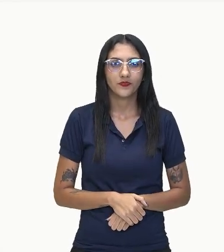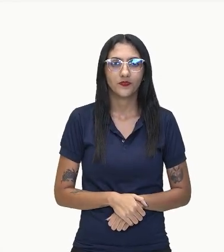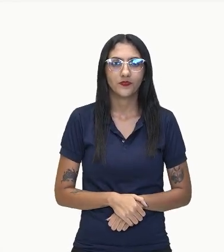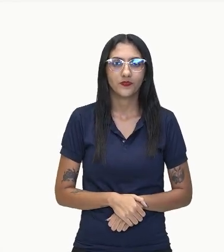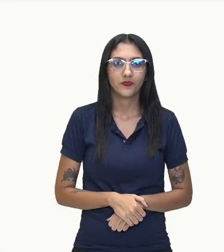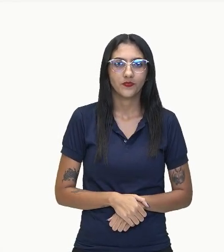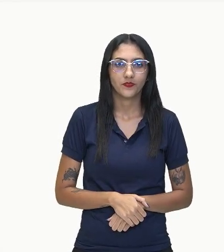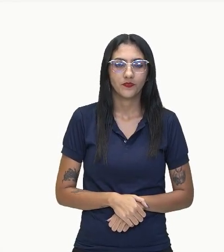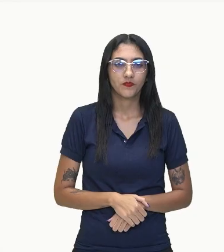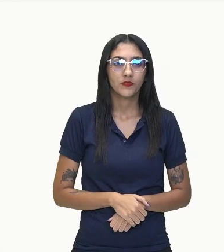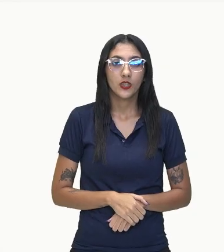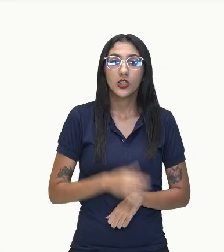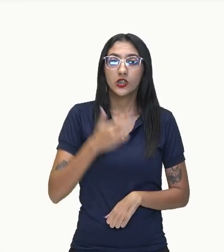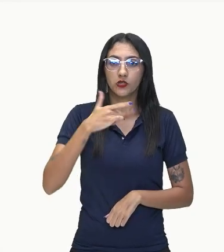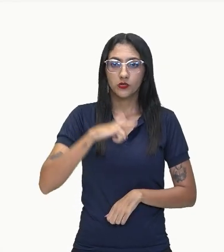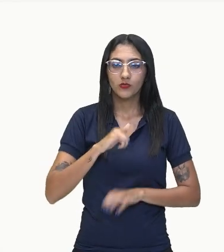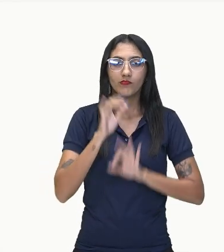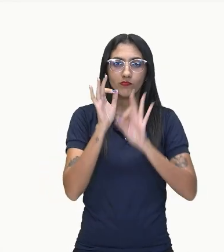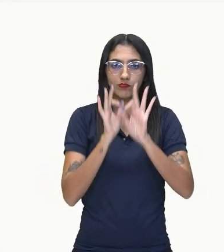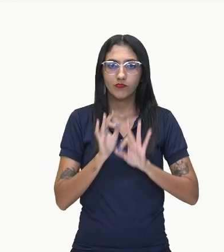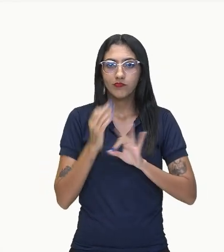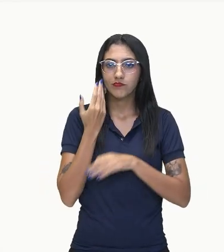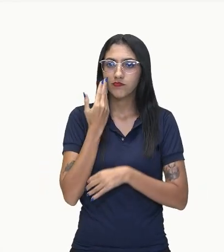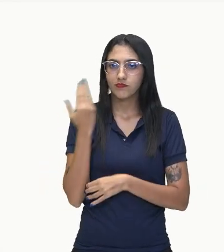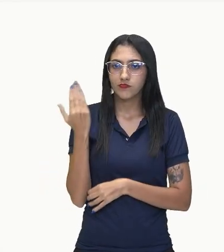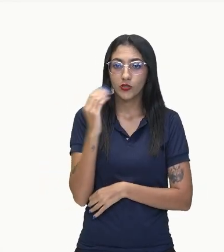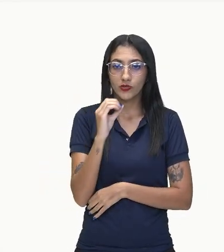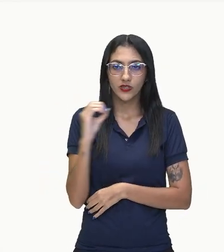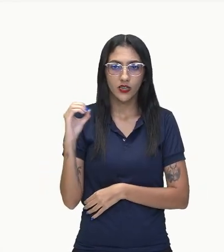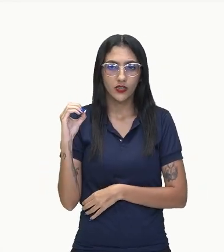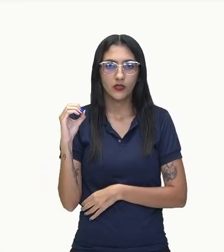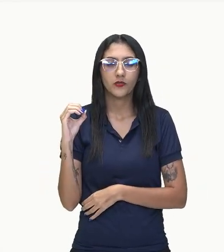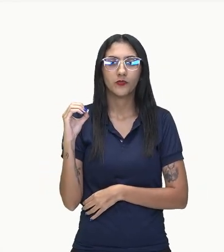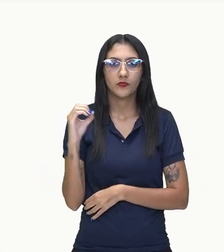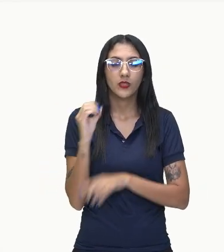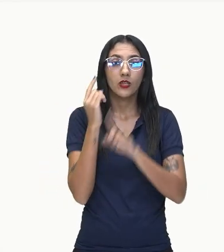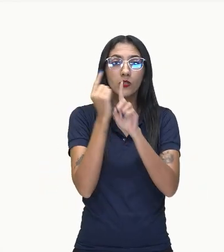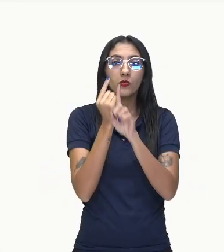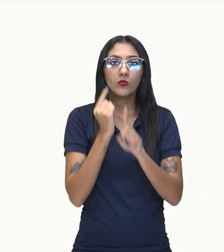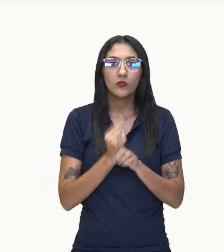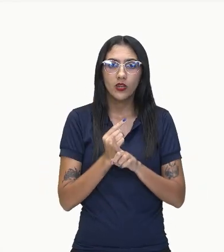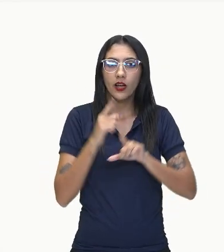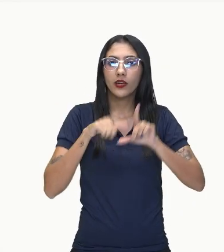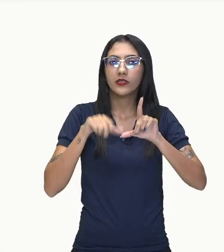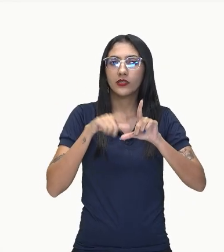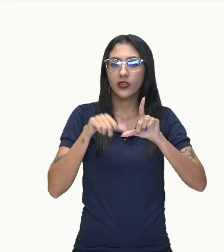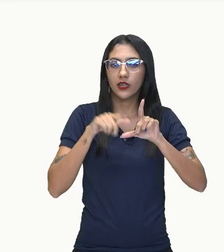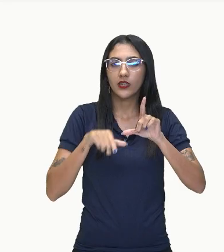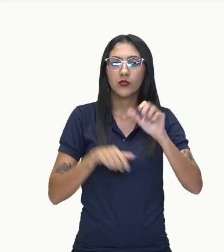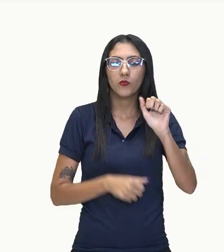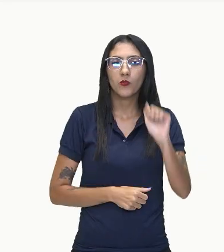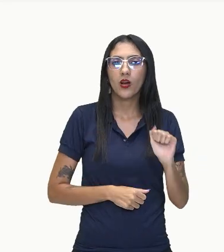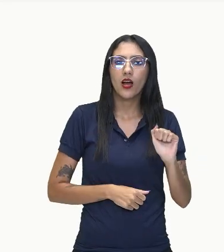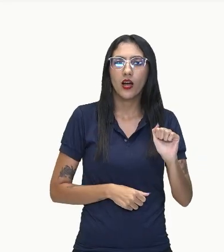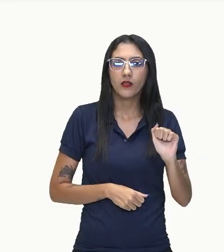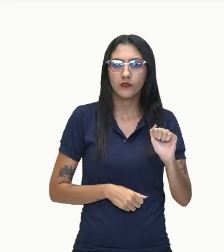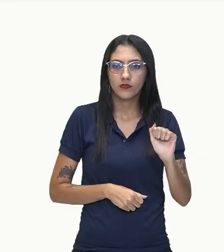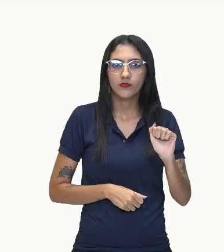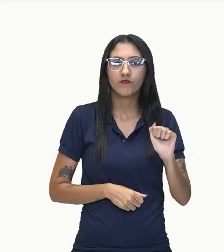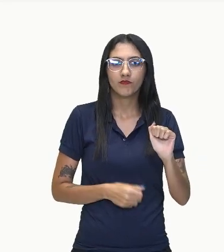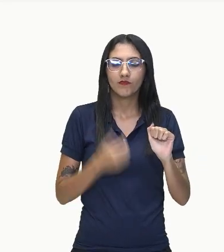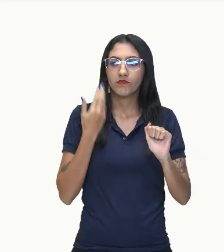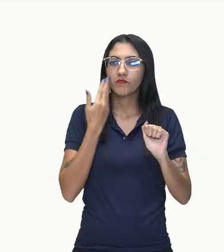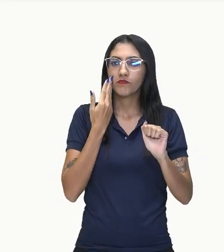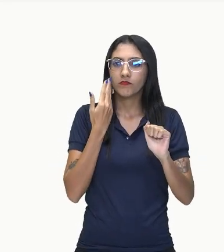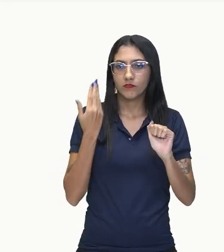A gente iguala essa função a zero e identifica os coeficientes. Quem é o a? O valor que